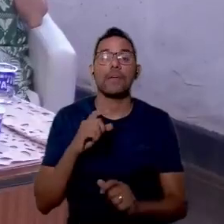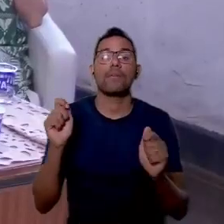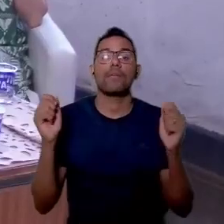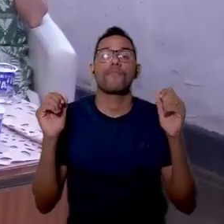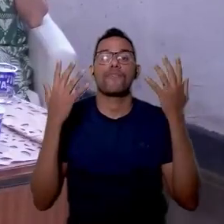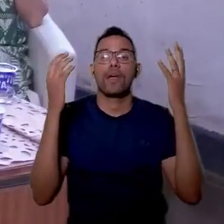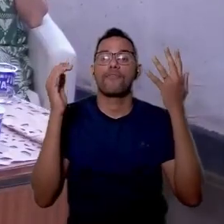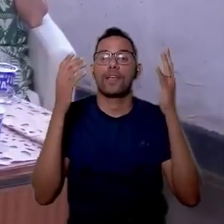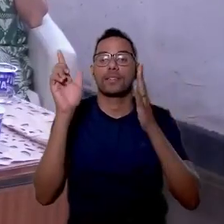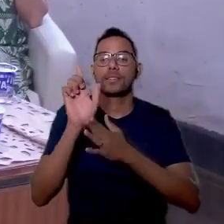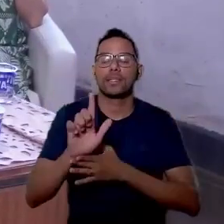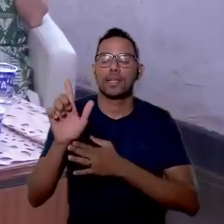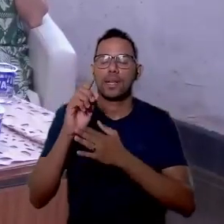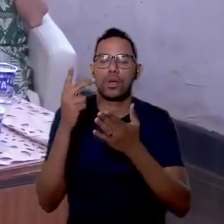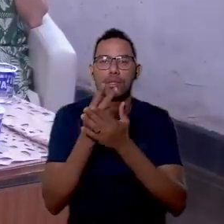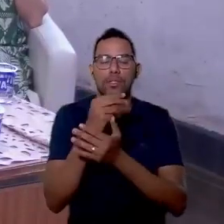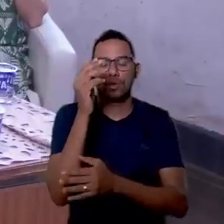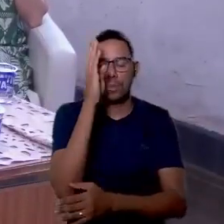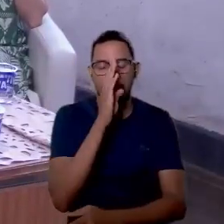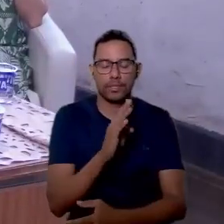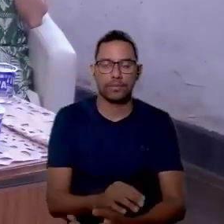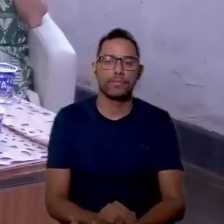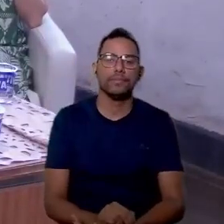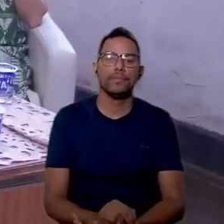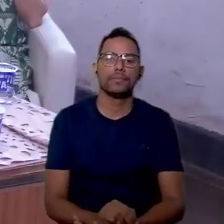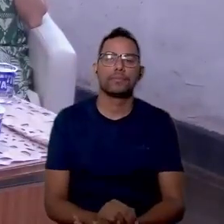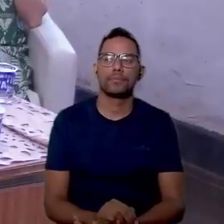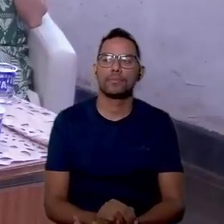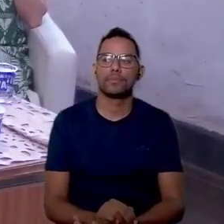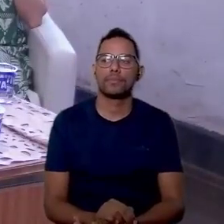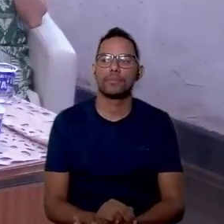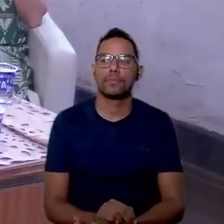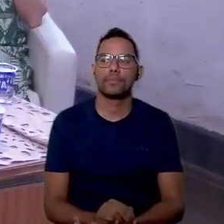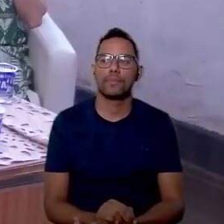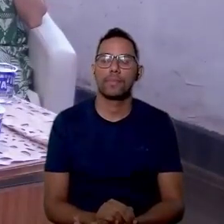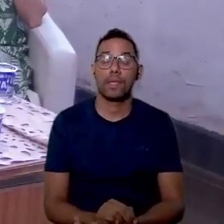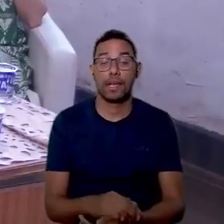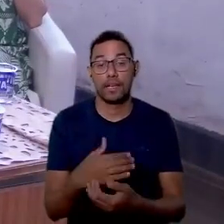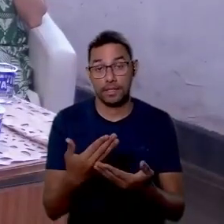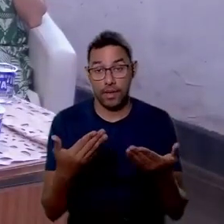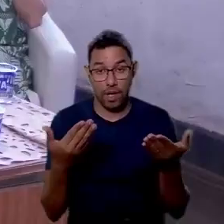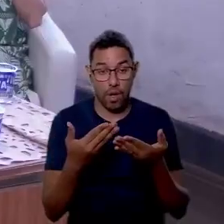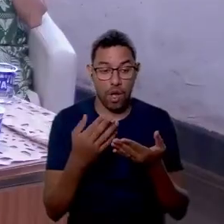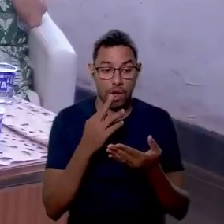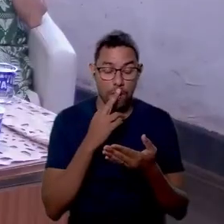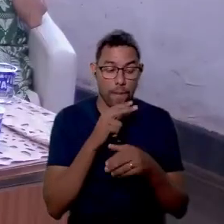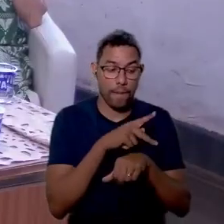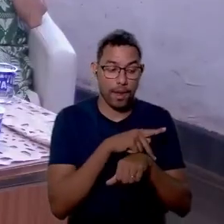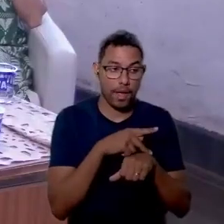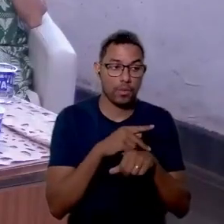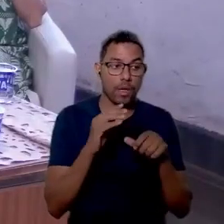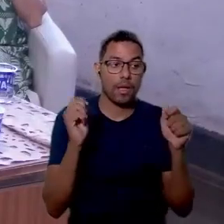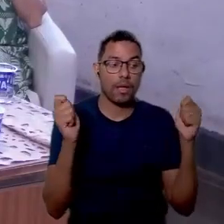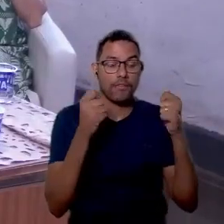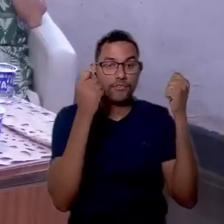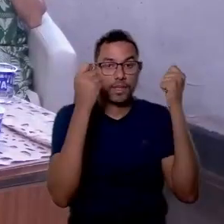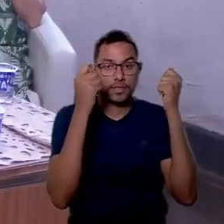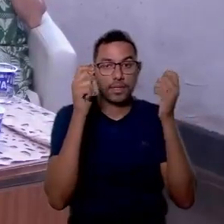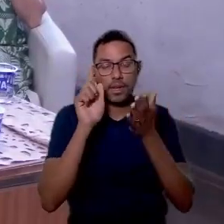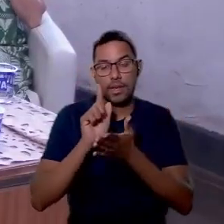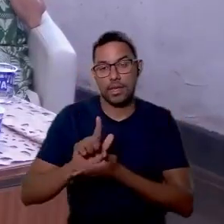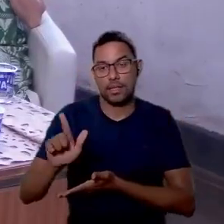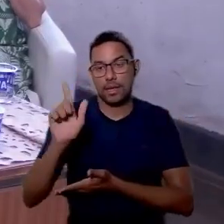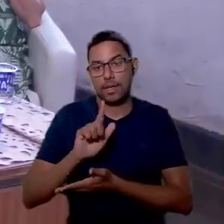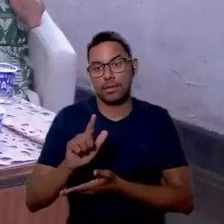literária acontecendo pelo Brasil. Aí eu, na última resposta, eu disse, olha, inclusive eu estou em Paracatu, acompanhando uma festa literária que está acontecendo